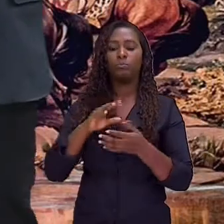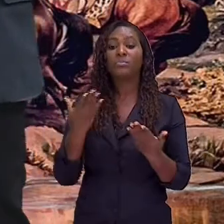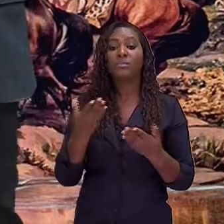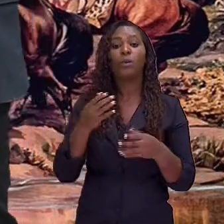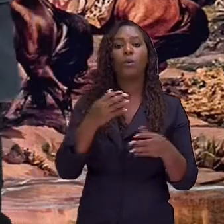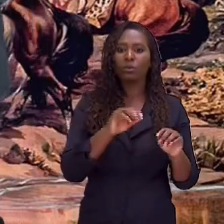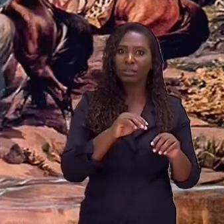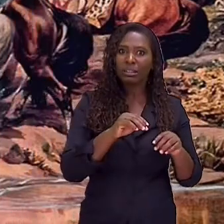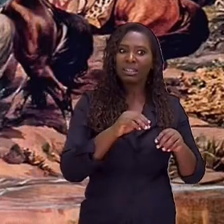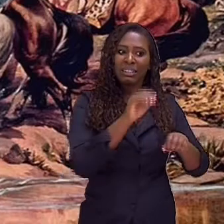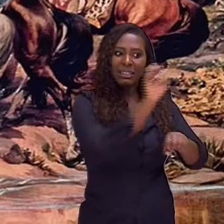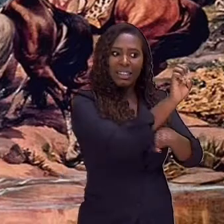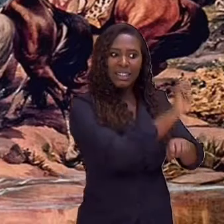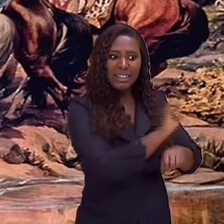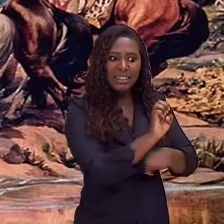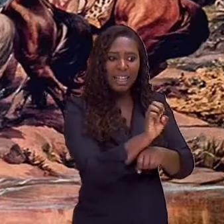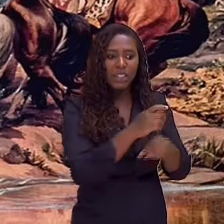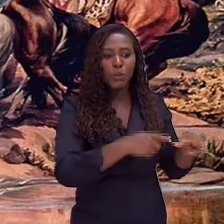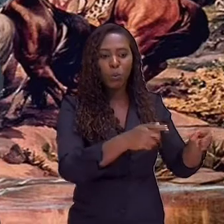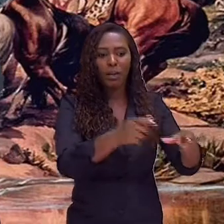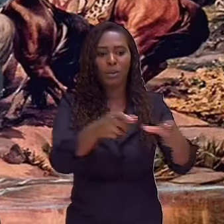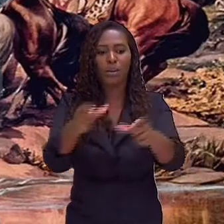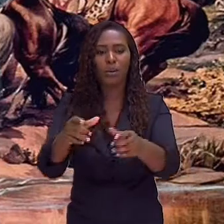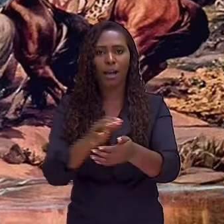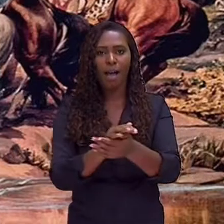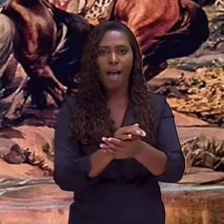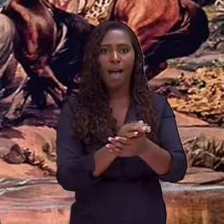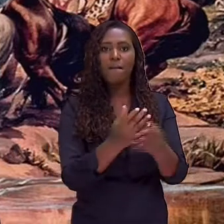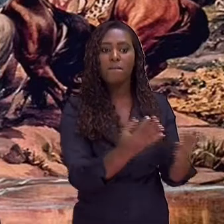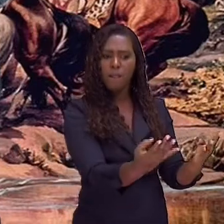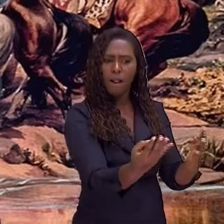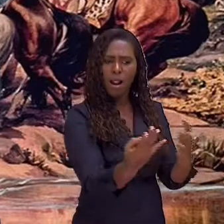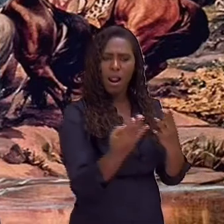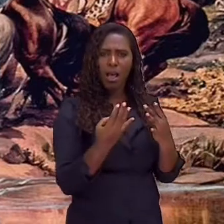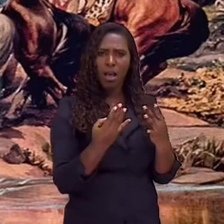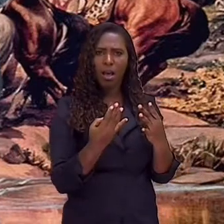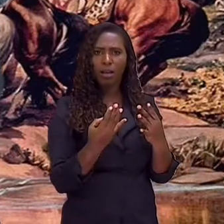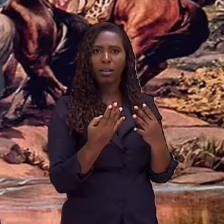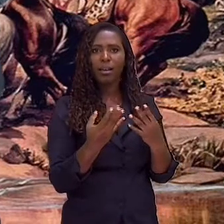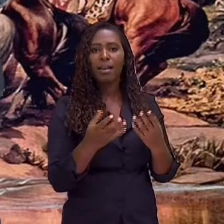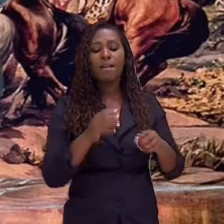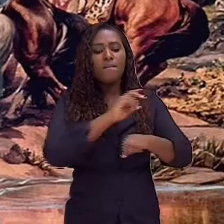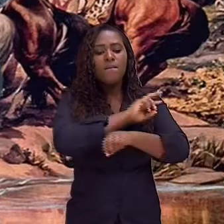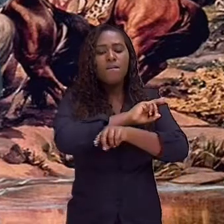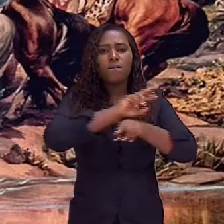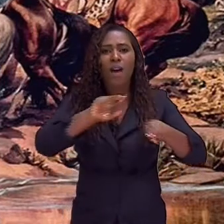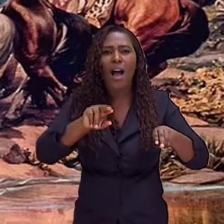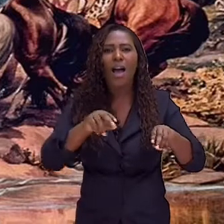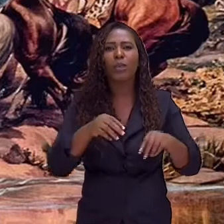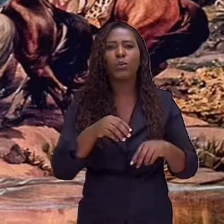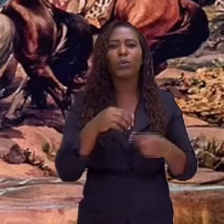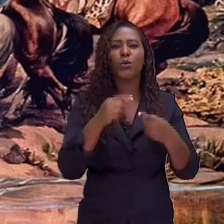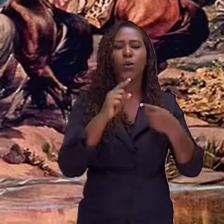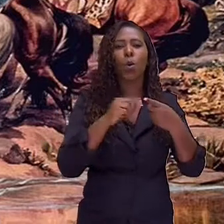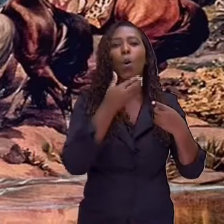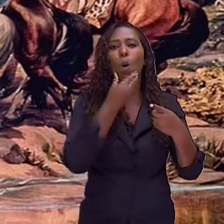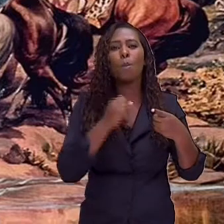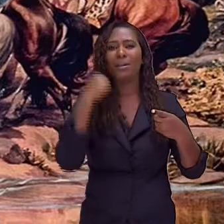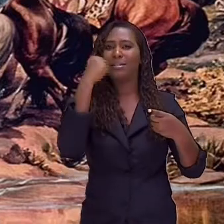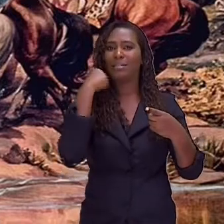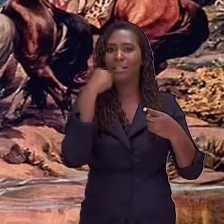discurso que pronunciou durante a abertura dos trabalhos da Constituinte, Dom Pedro I lembrou aos deputados